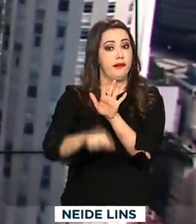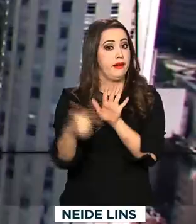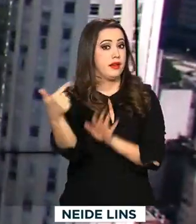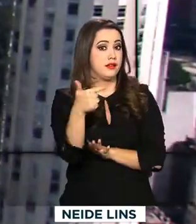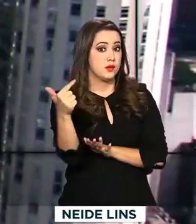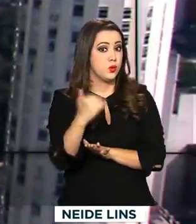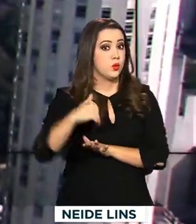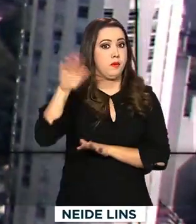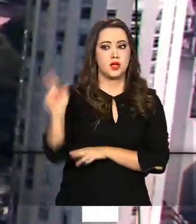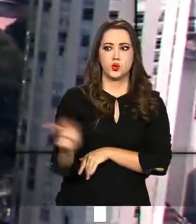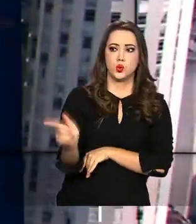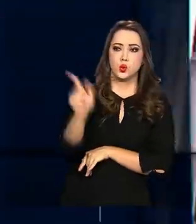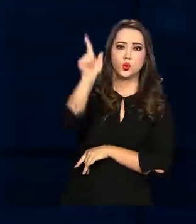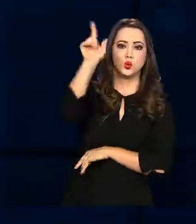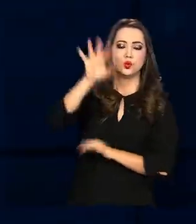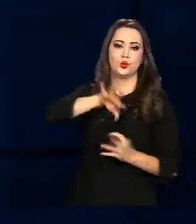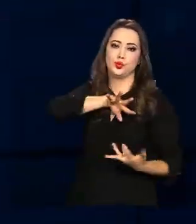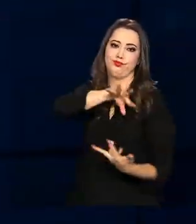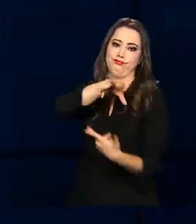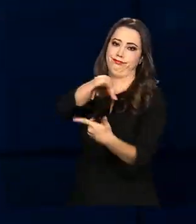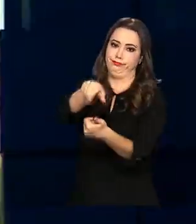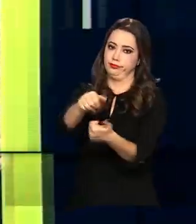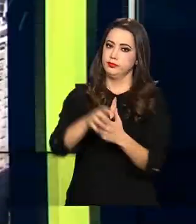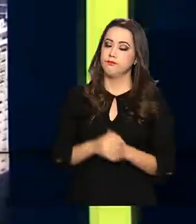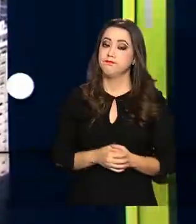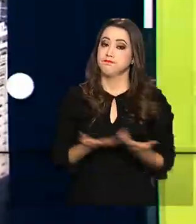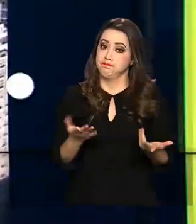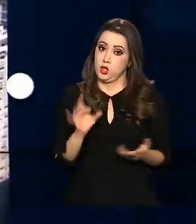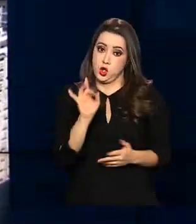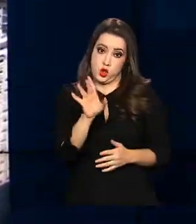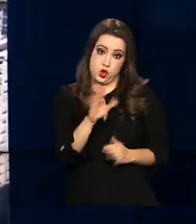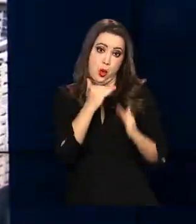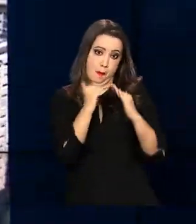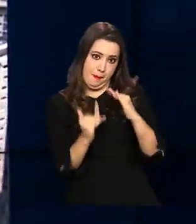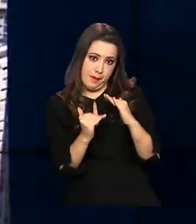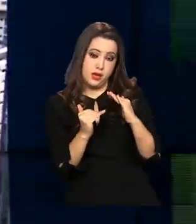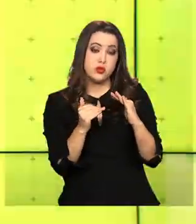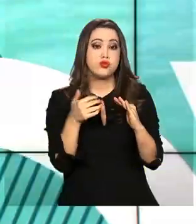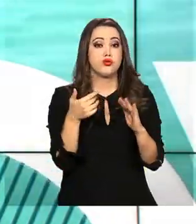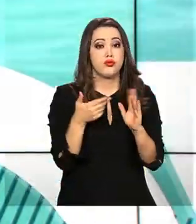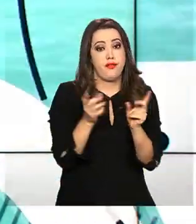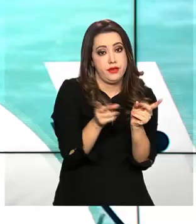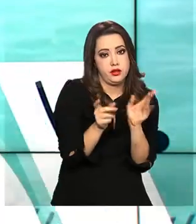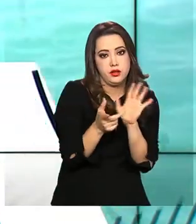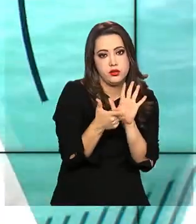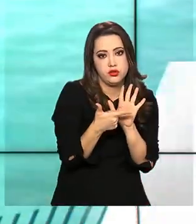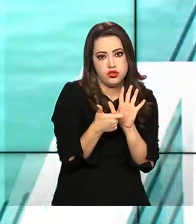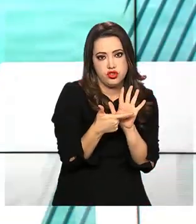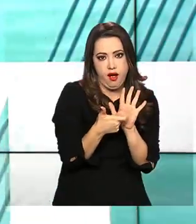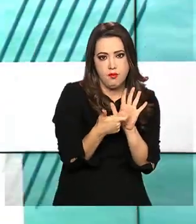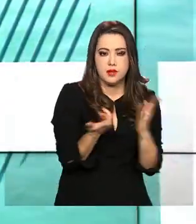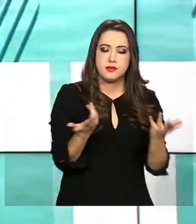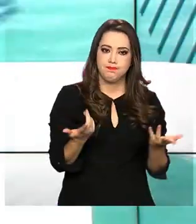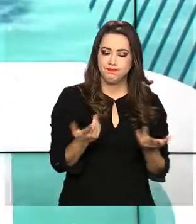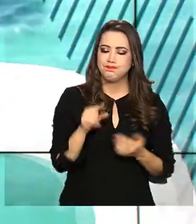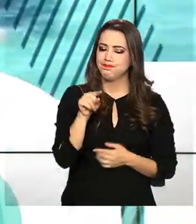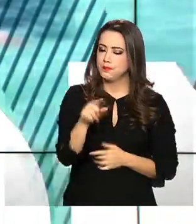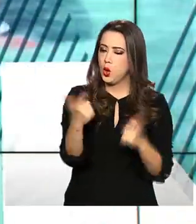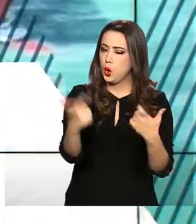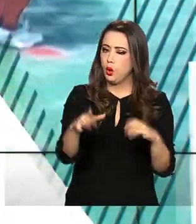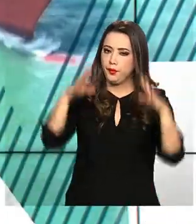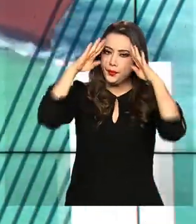segunda atividade econômica mais lucrativa do mundo, perdendo apenas para o comércio de armas. E os aeroportos têm